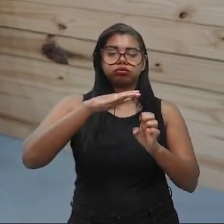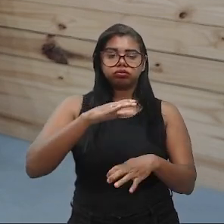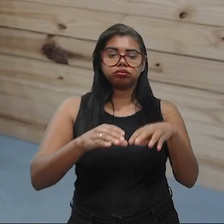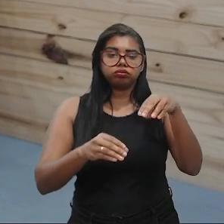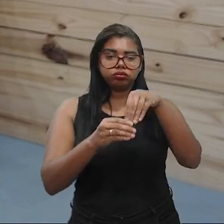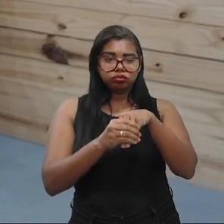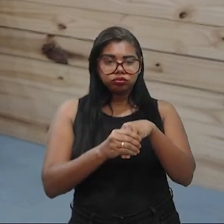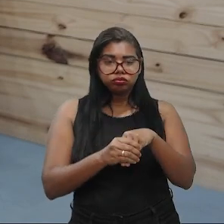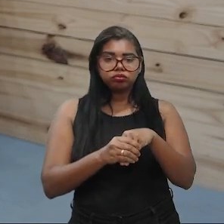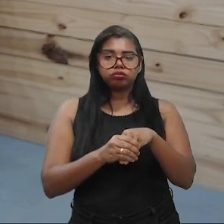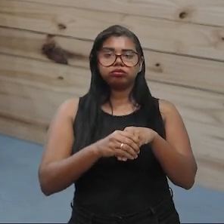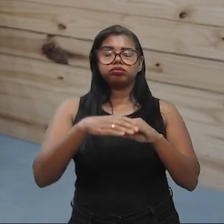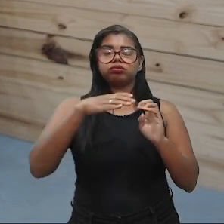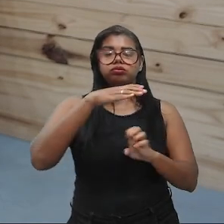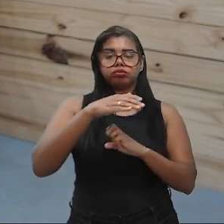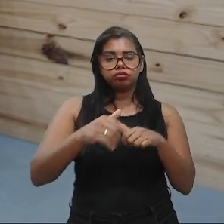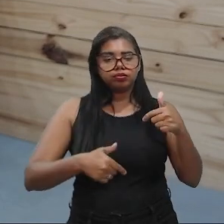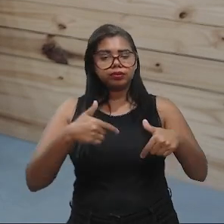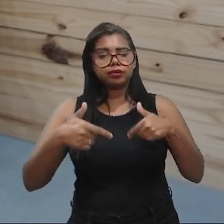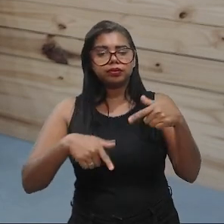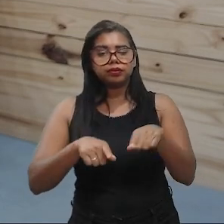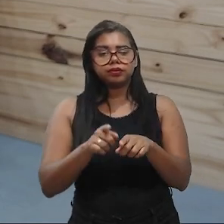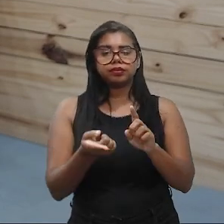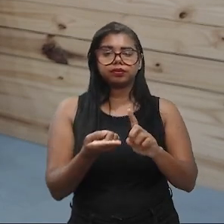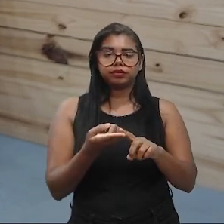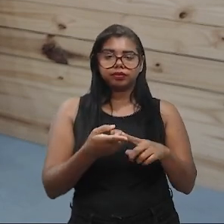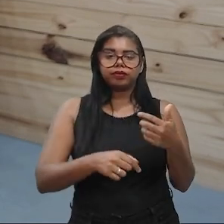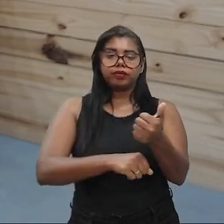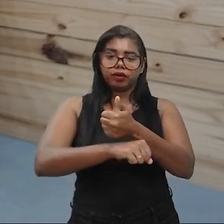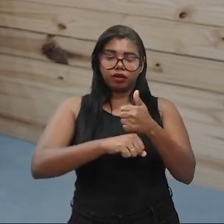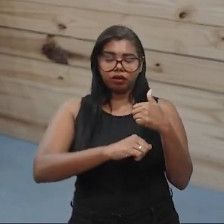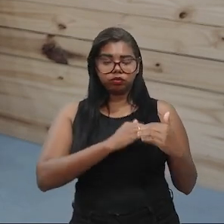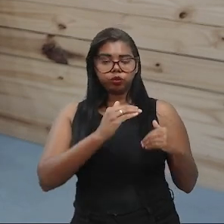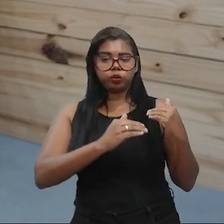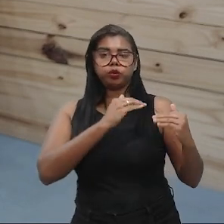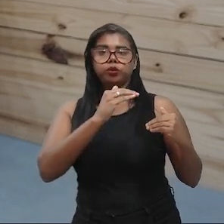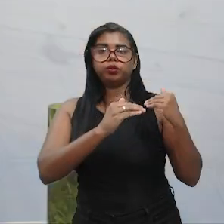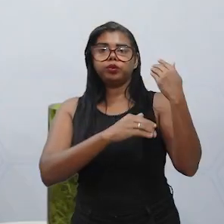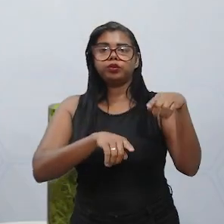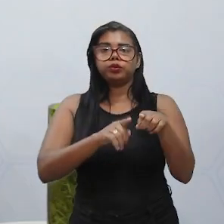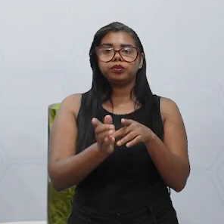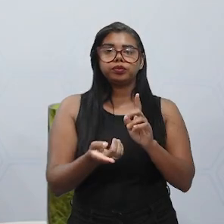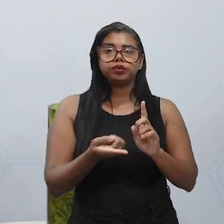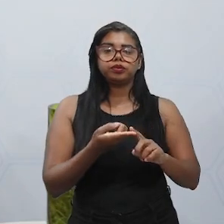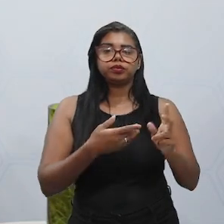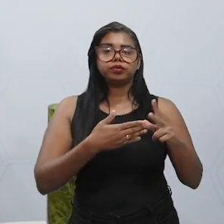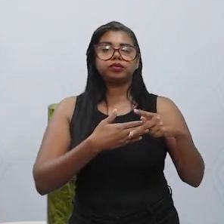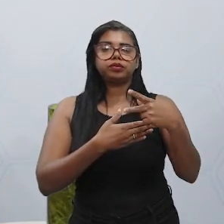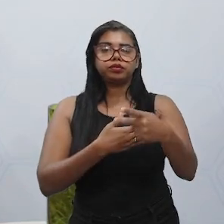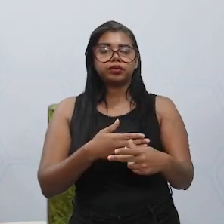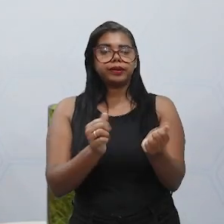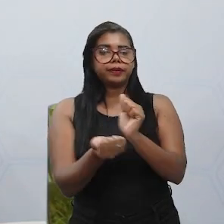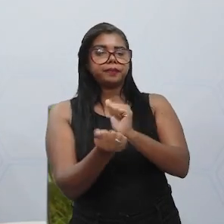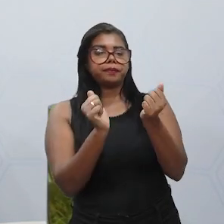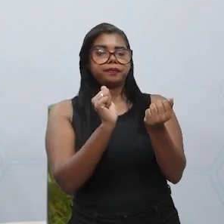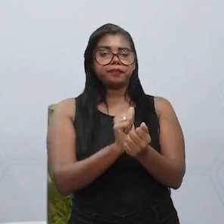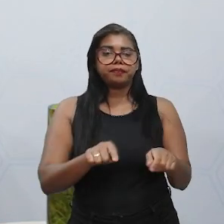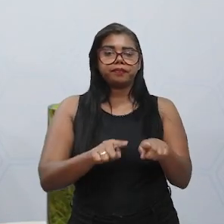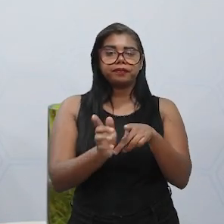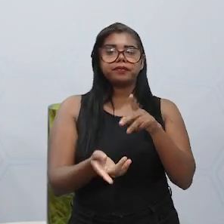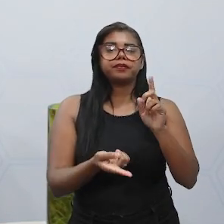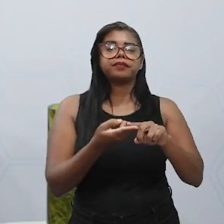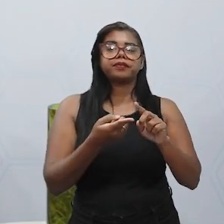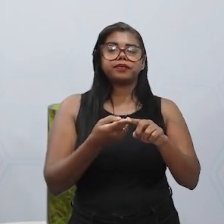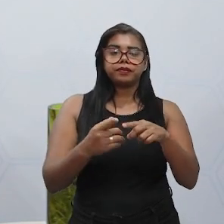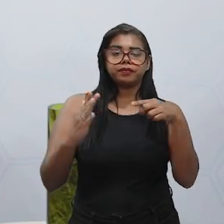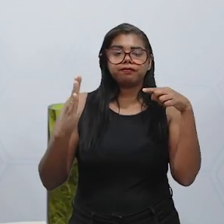no mercado de trabalho, a gente sabe que o profissional ele precisa desenvolver aí a carreira dele, algumas habilidades, estabelecer algumas